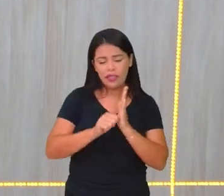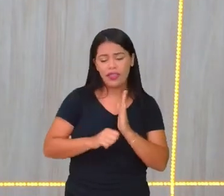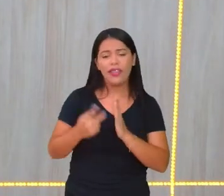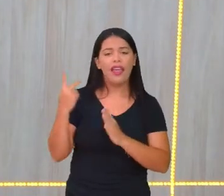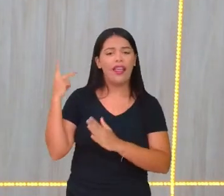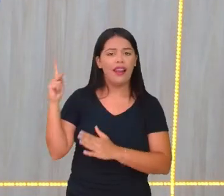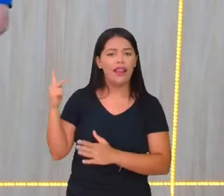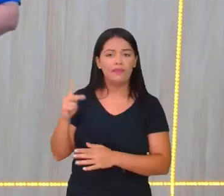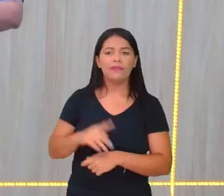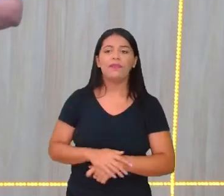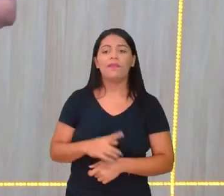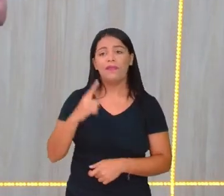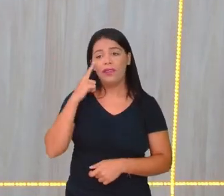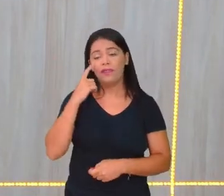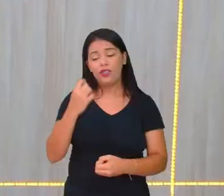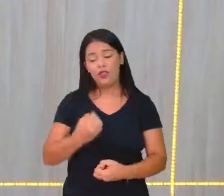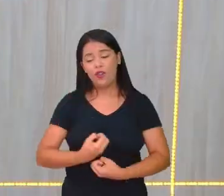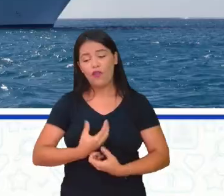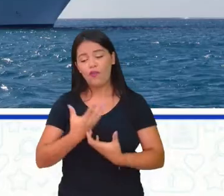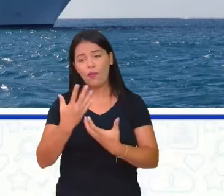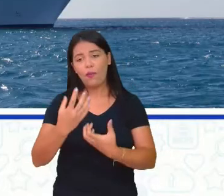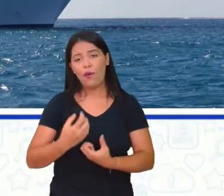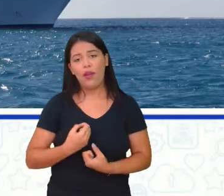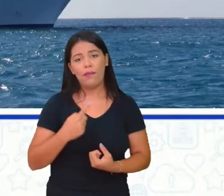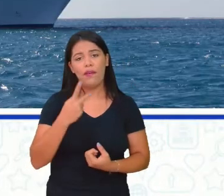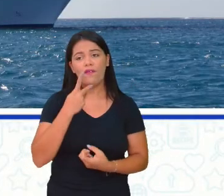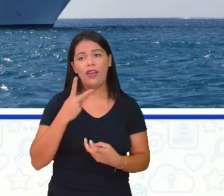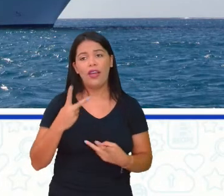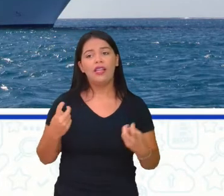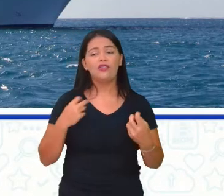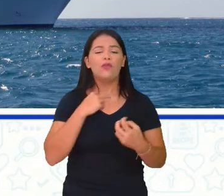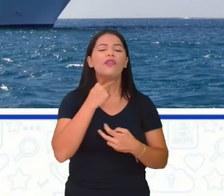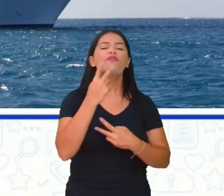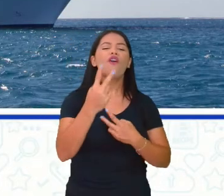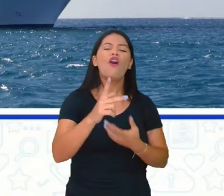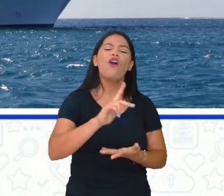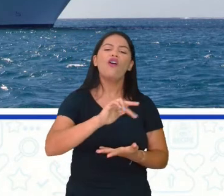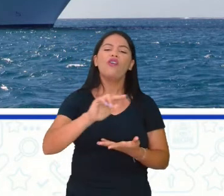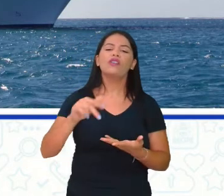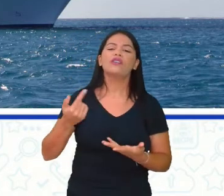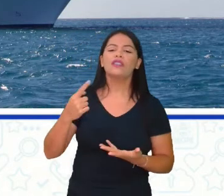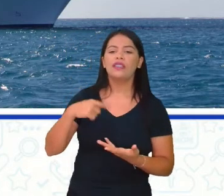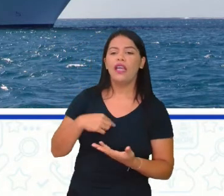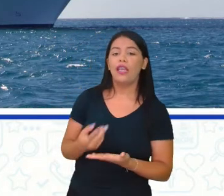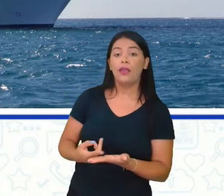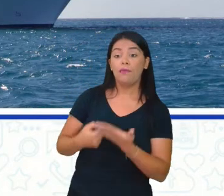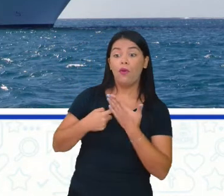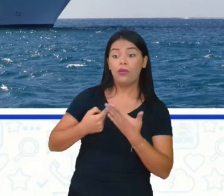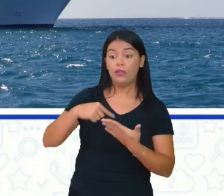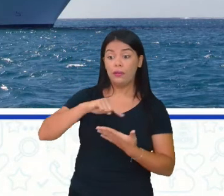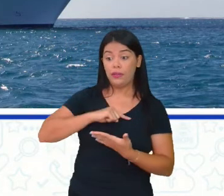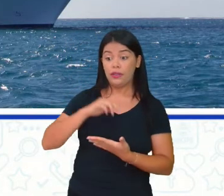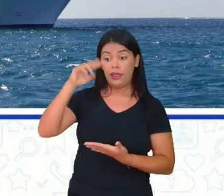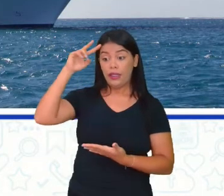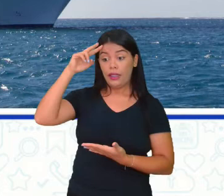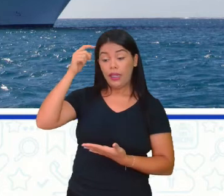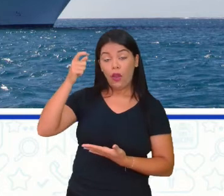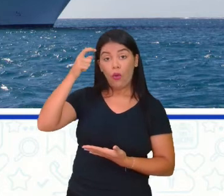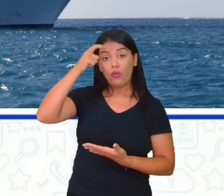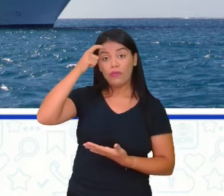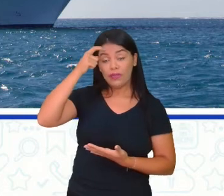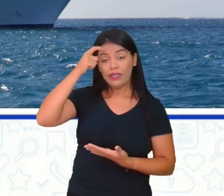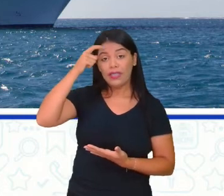assim, que fala das vozes, não é? Traz para a gente essa consciência que nós devemos prestar atenção